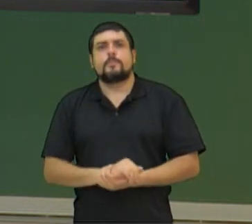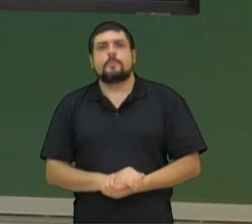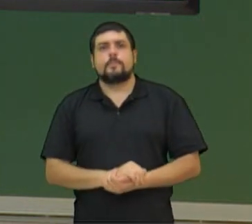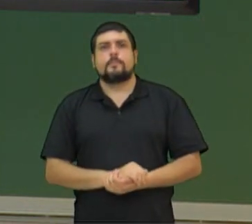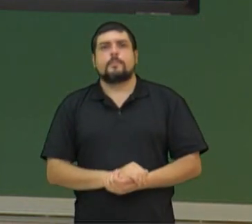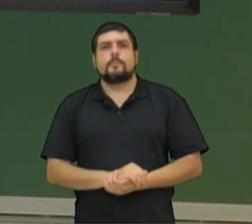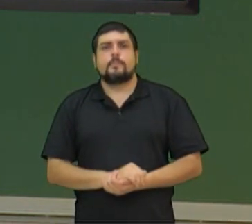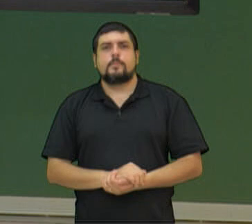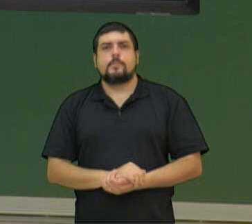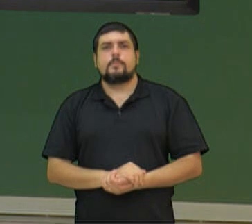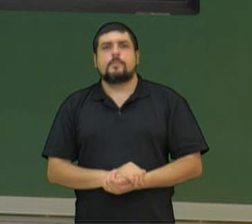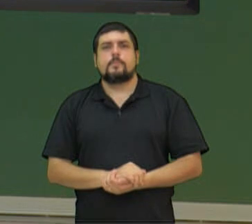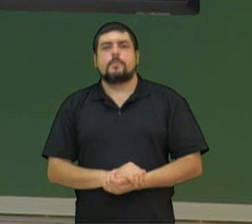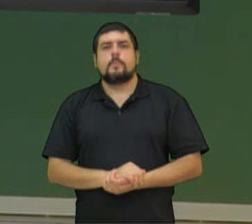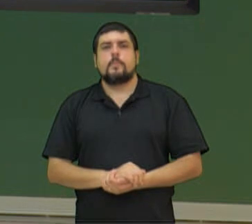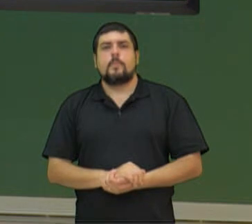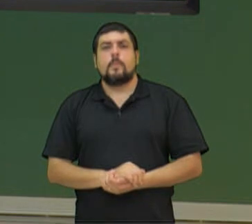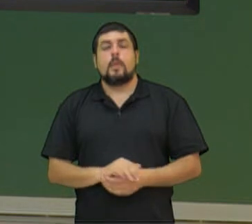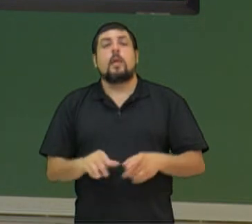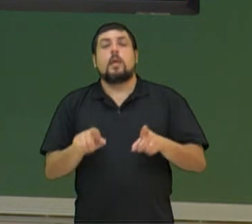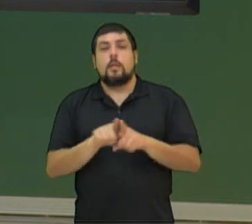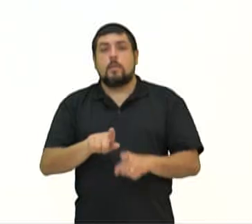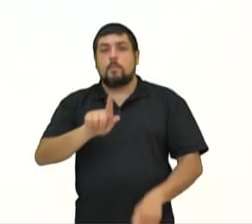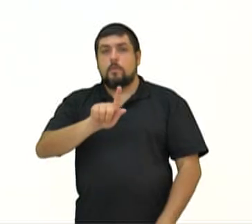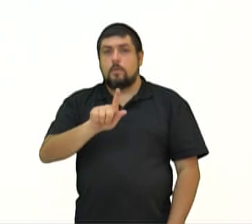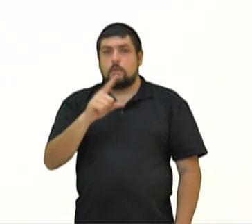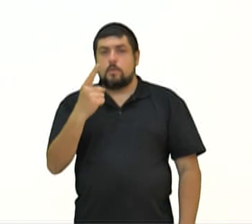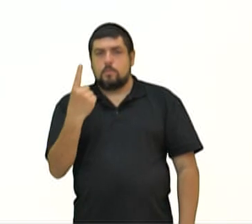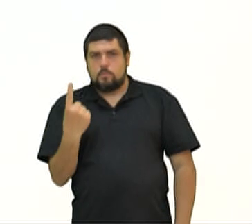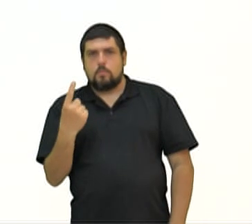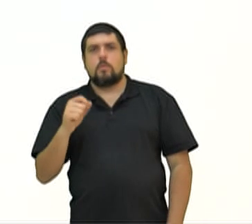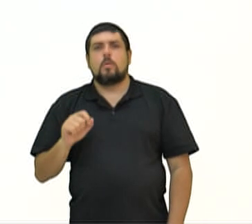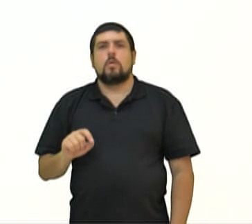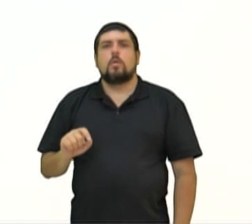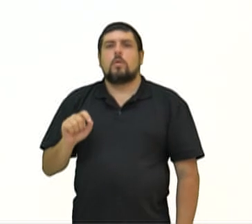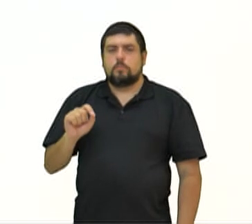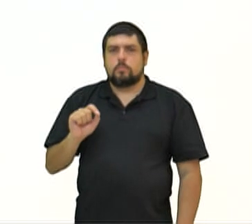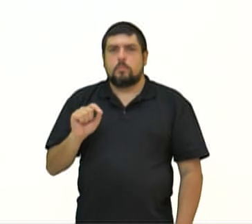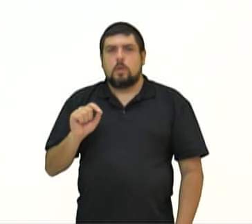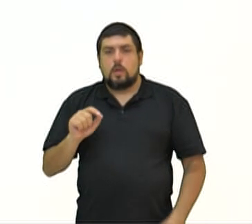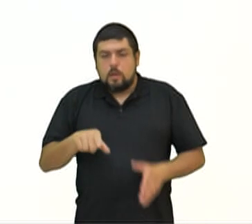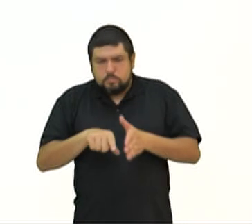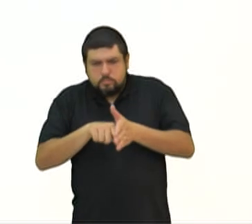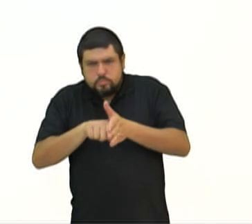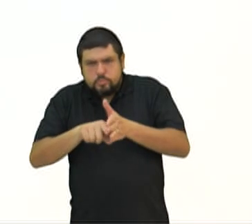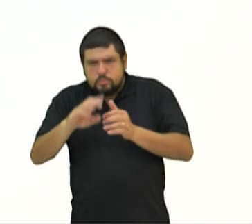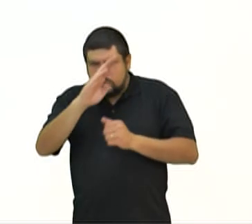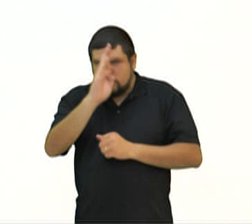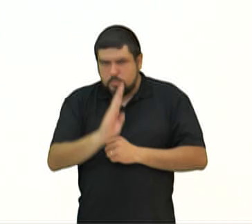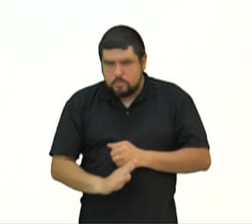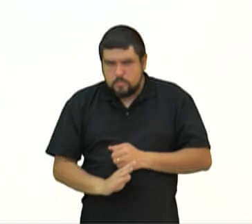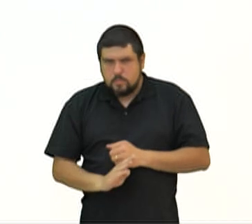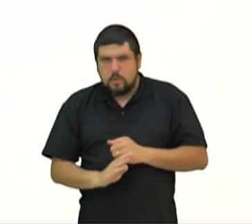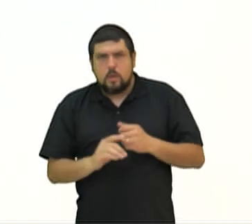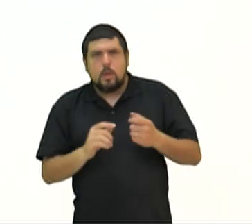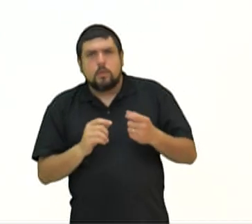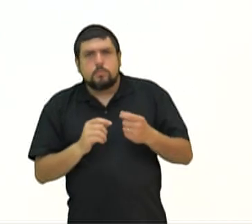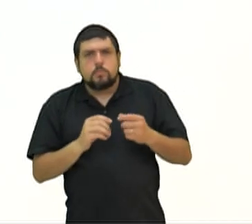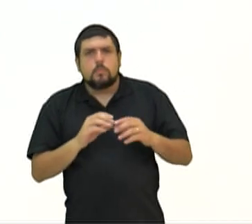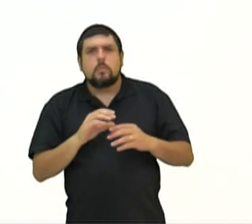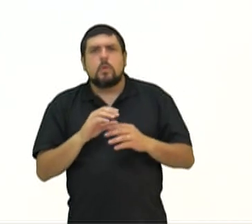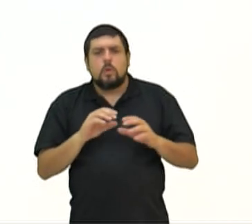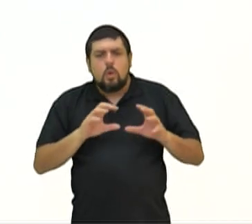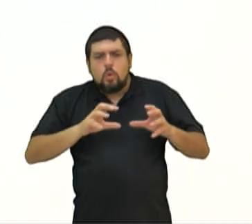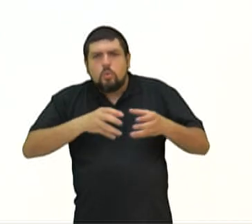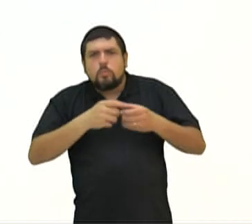E aqui também saiu no G1, pesquisa brasileira aponta que coquetel de medicamentos eliminou o vírus da AIDS em paciente.